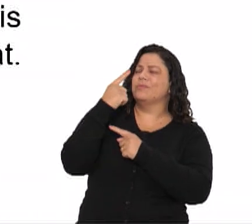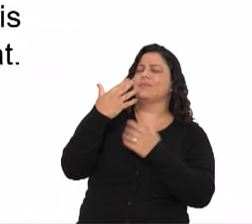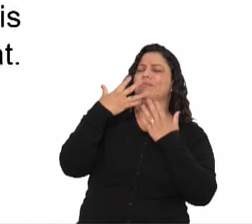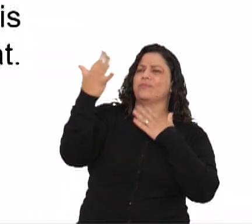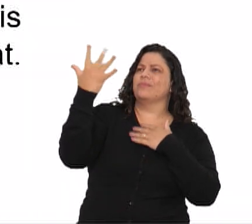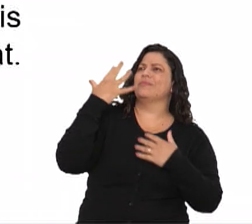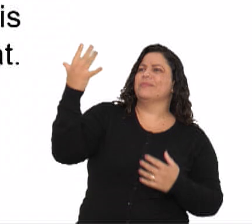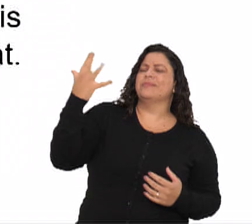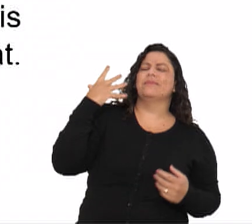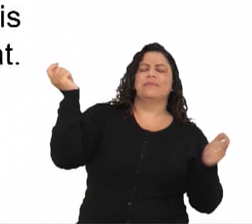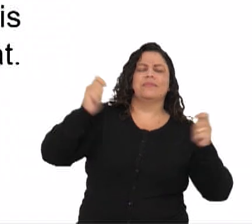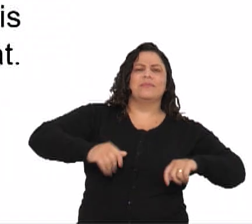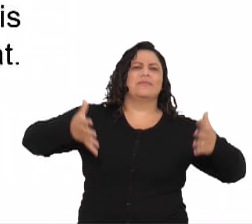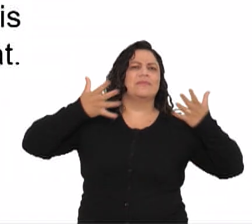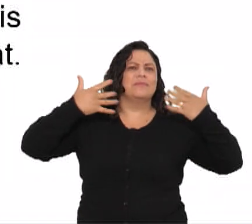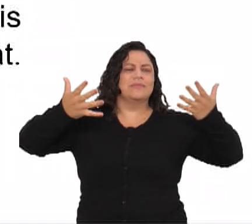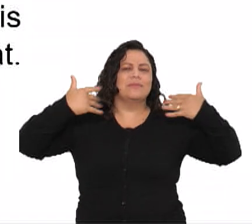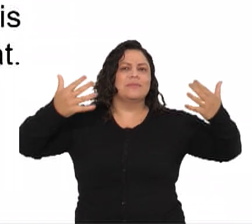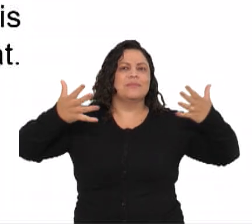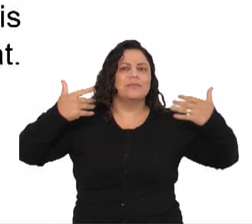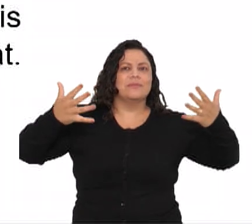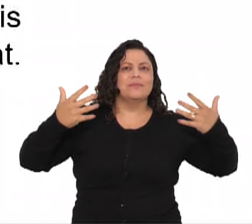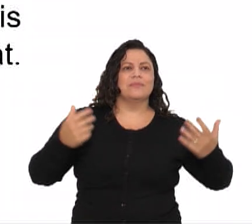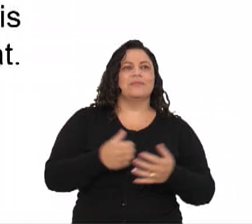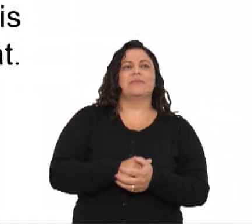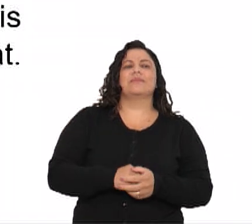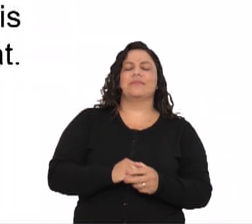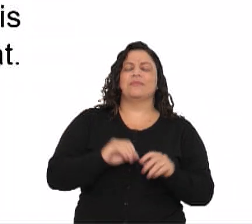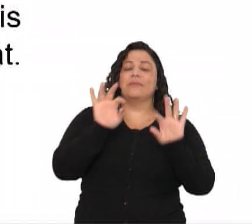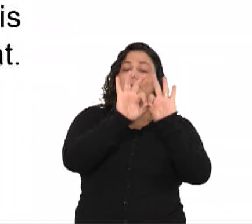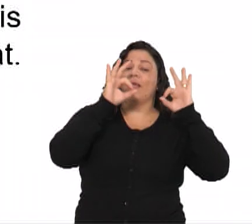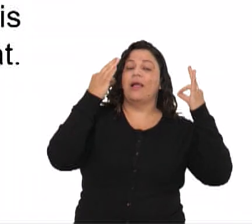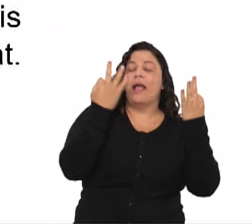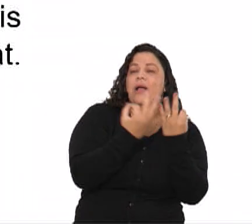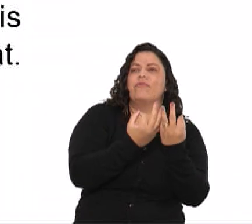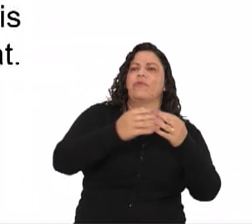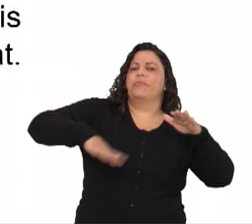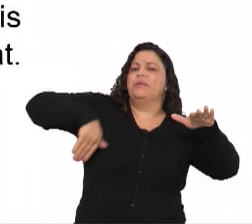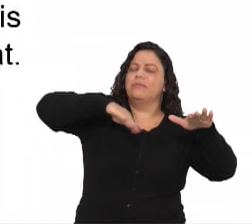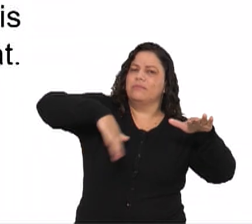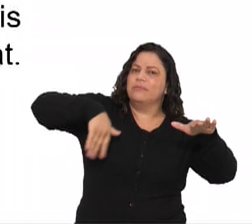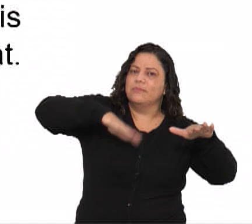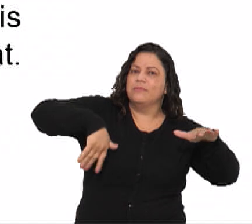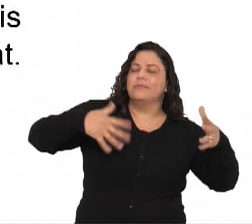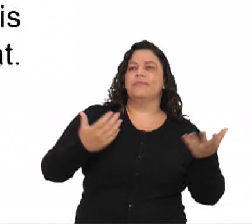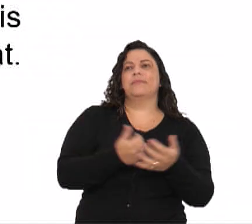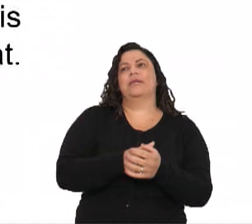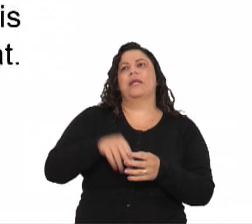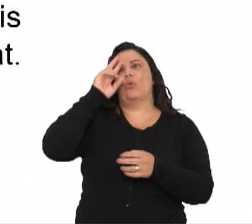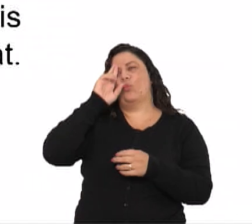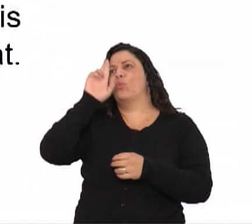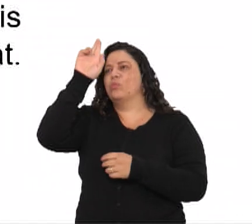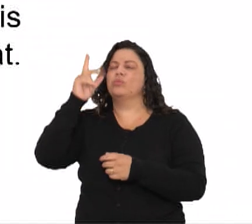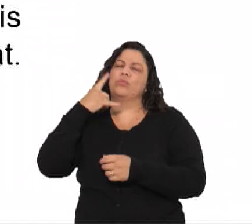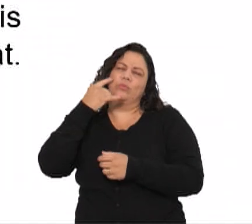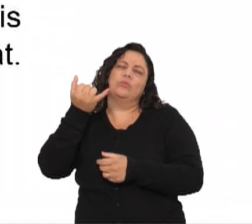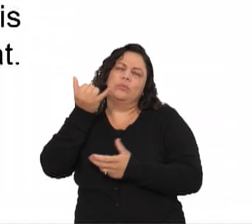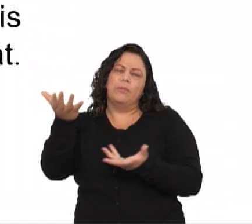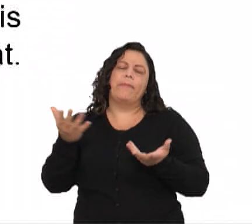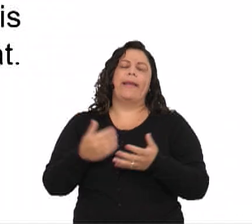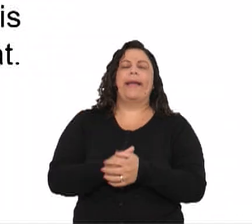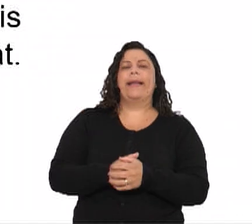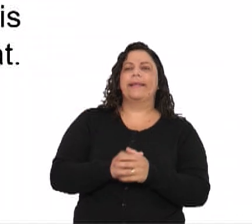Ele está comendo um sanduíche. Cadê o Paul comendo um sanduíche? Tá aqui, ó. Olha ele com o sanduíche na mão.